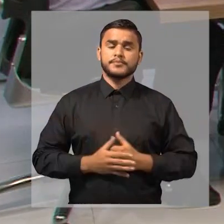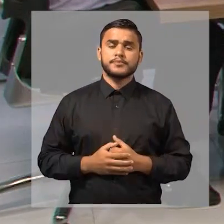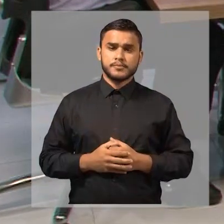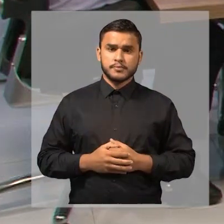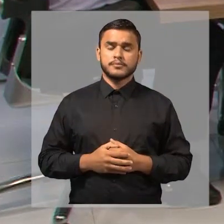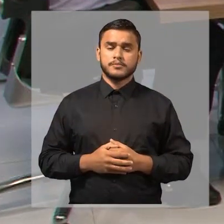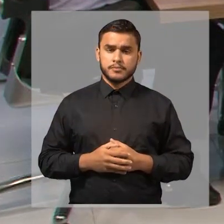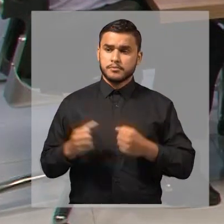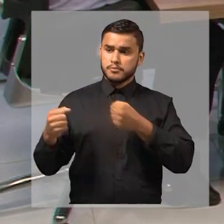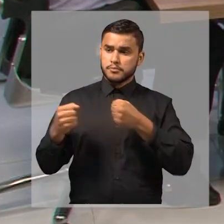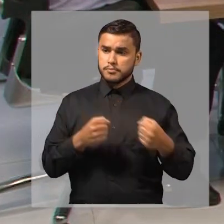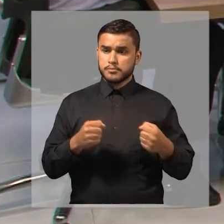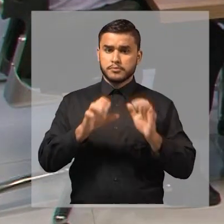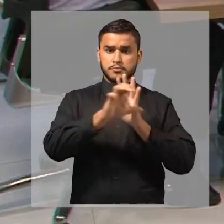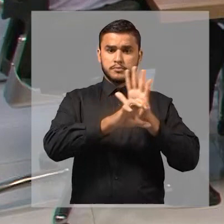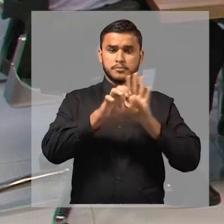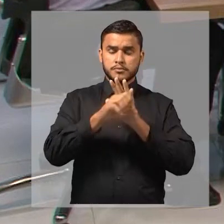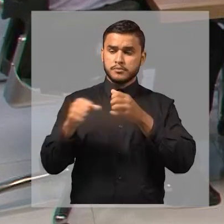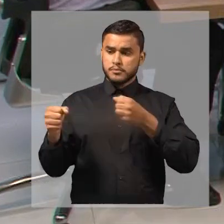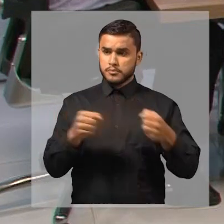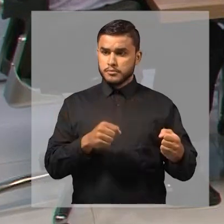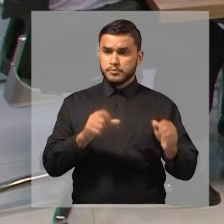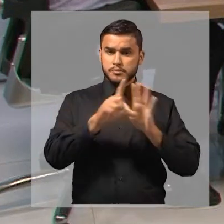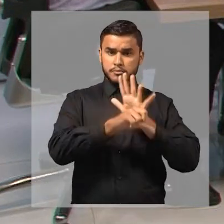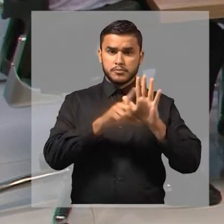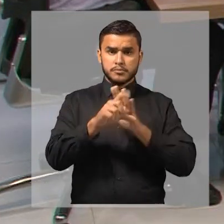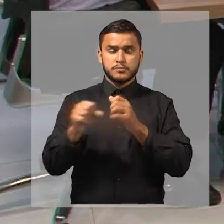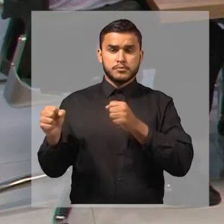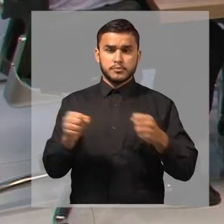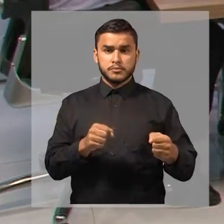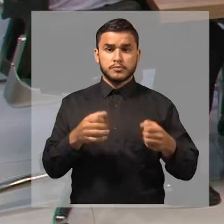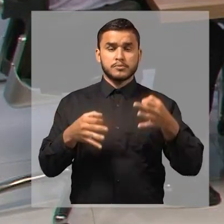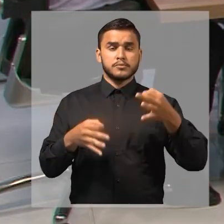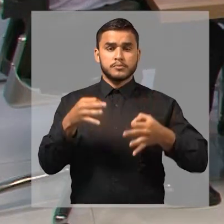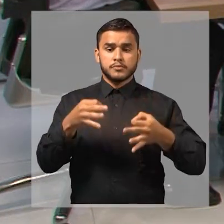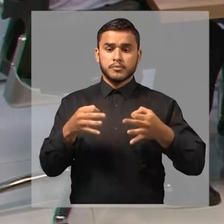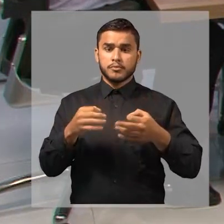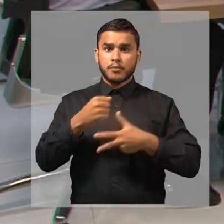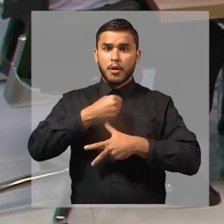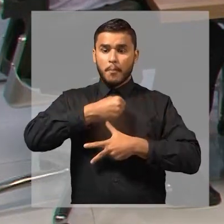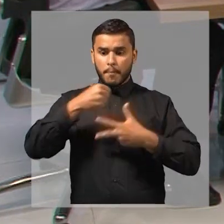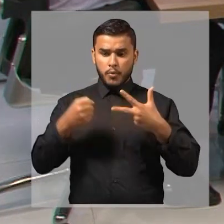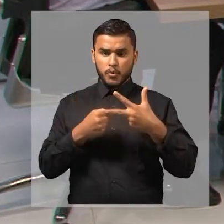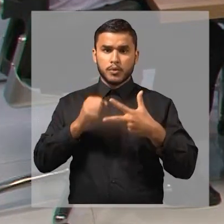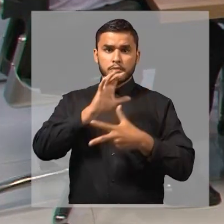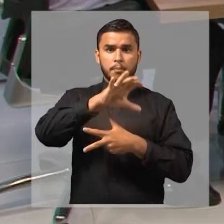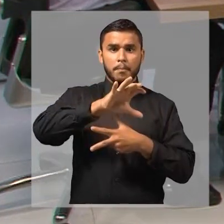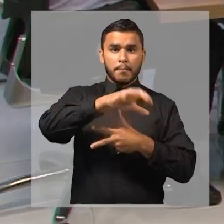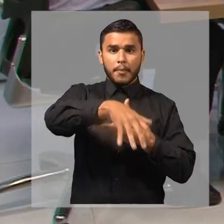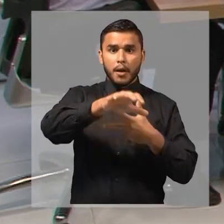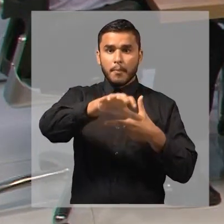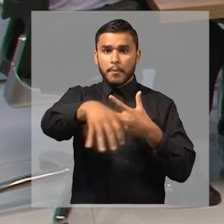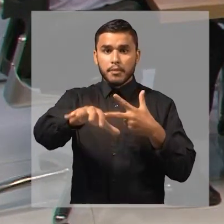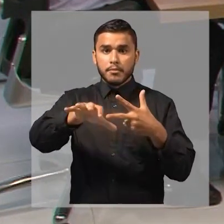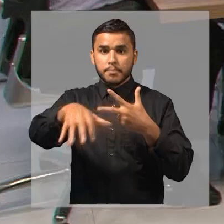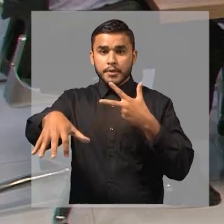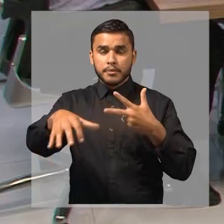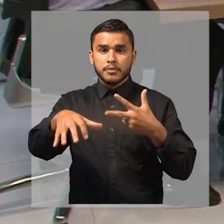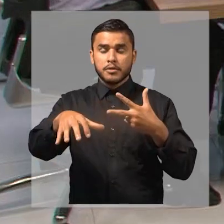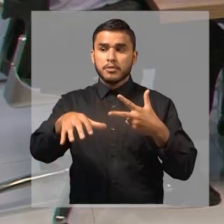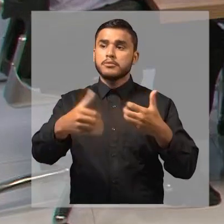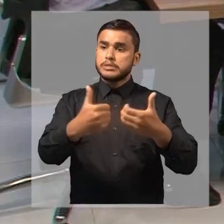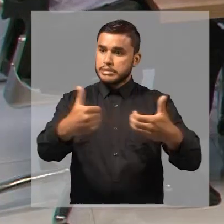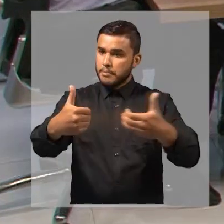poder executivo, legislativo e judiciário, é a harmonia entre esses poderes. E o pressuposto, ou